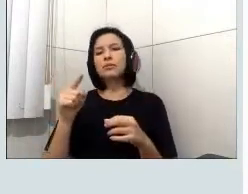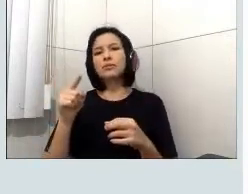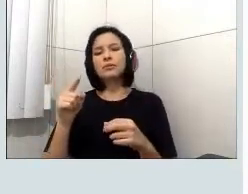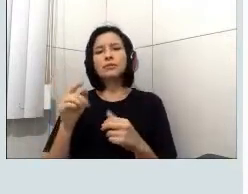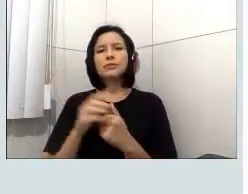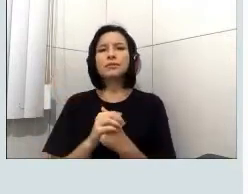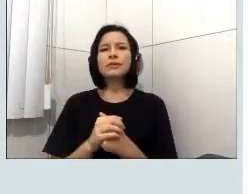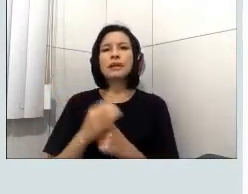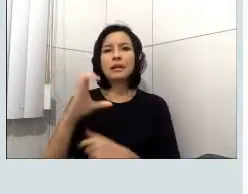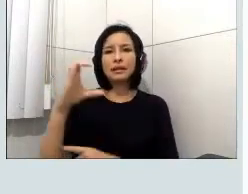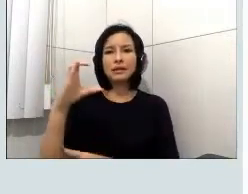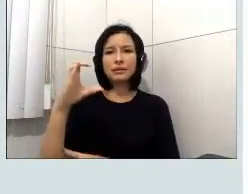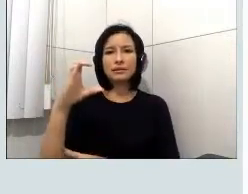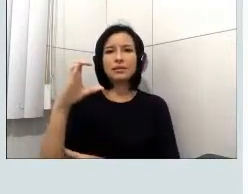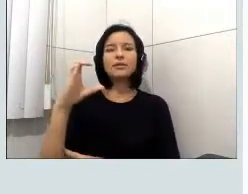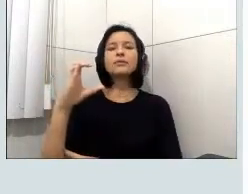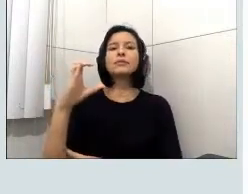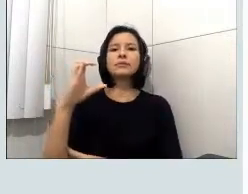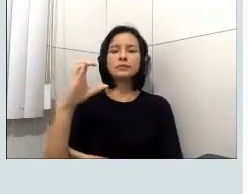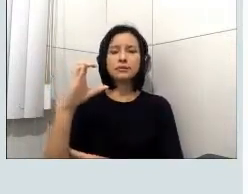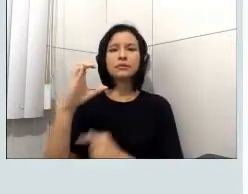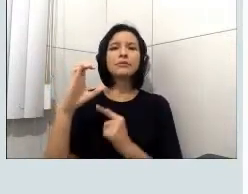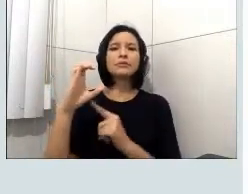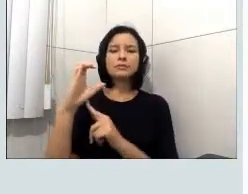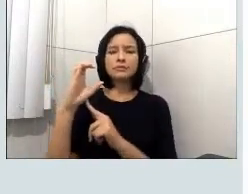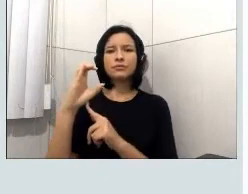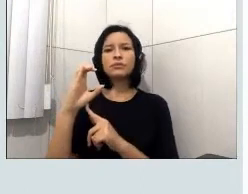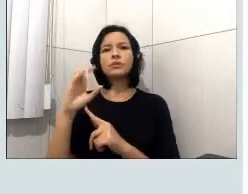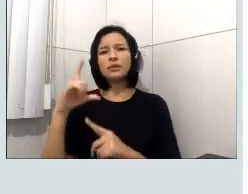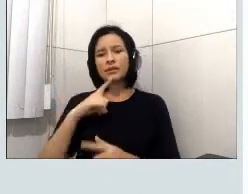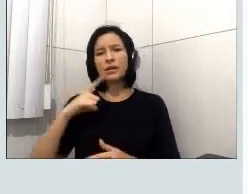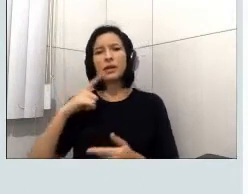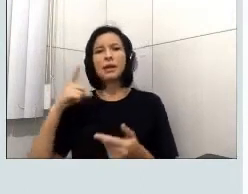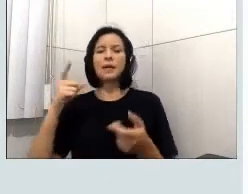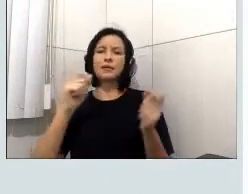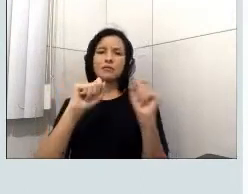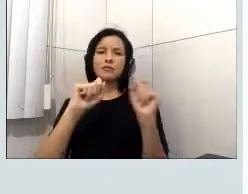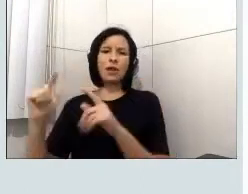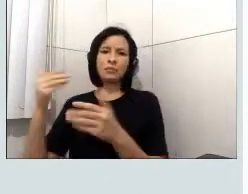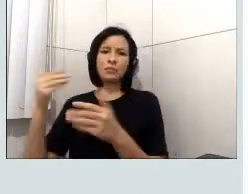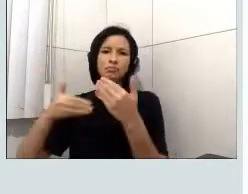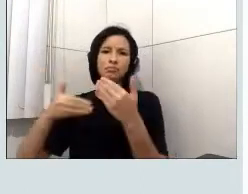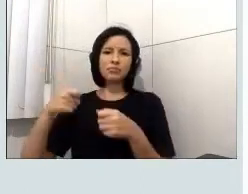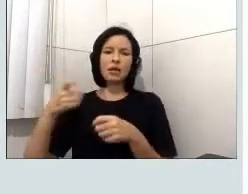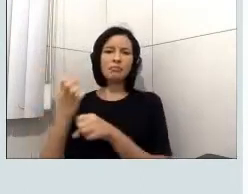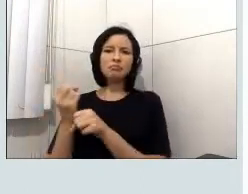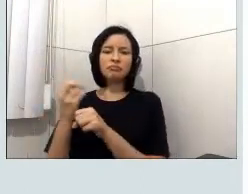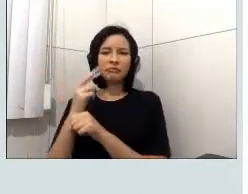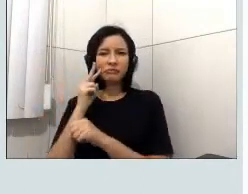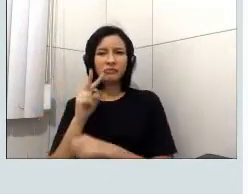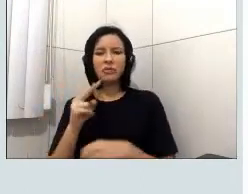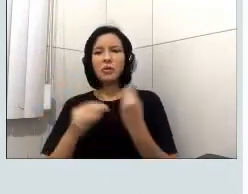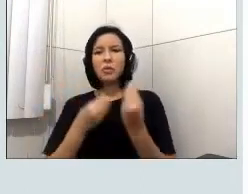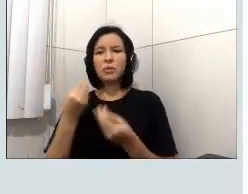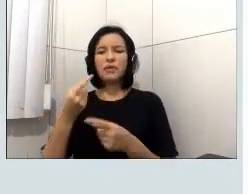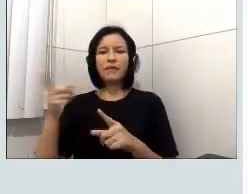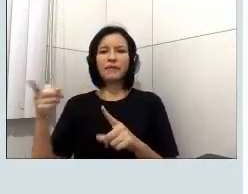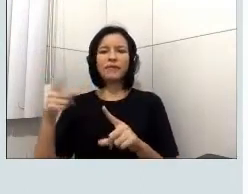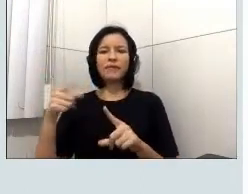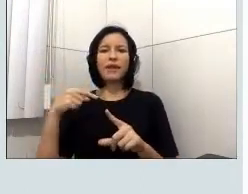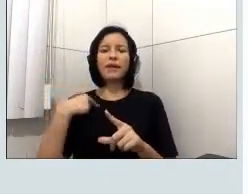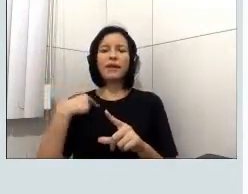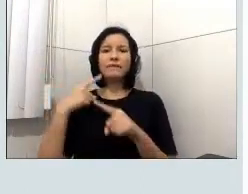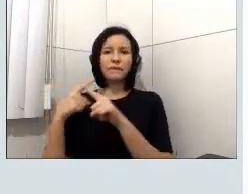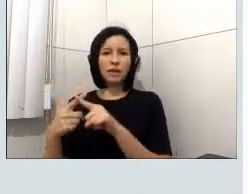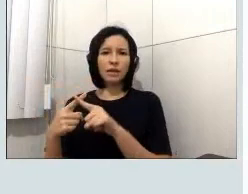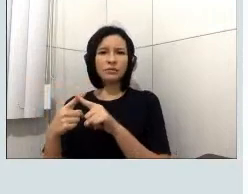C. Como vocês vão ter acesso ao slide, vocês fazem a multiplicação. Vai dar esse resultado, 330 metros, que é